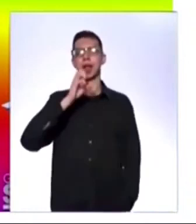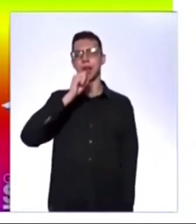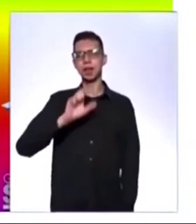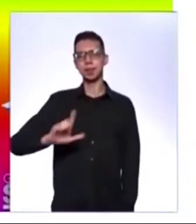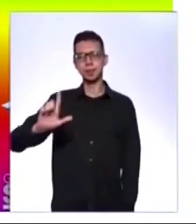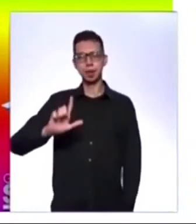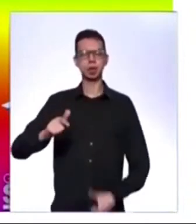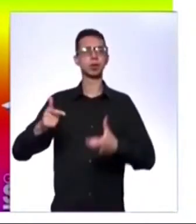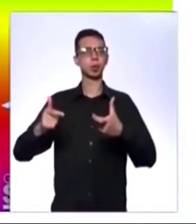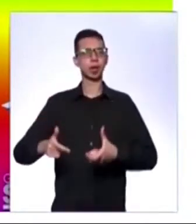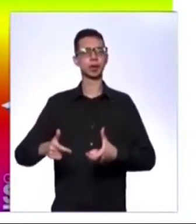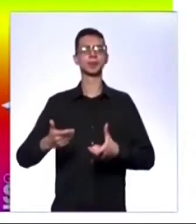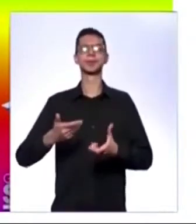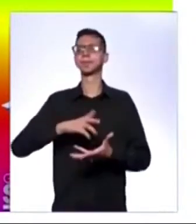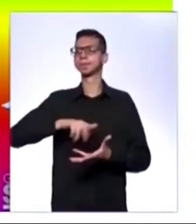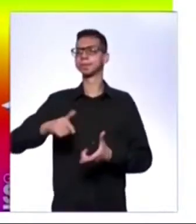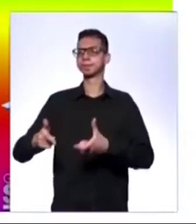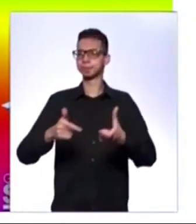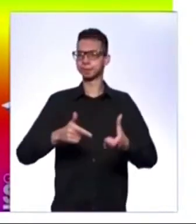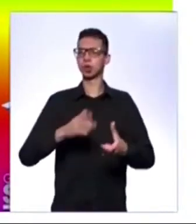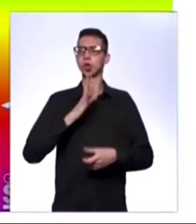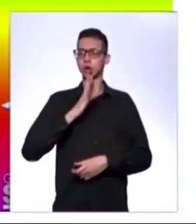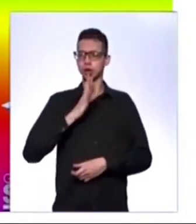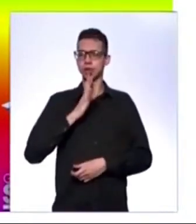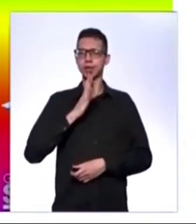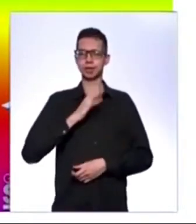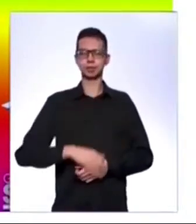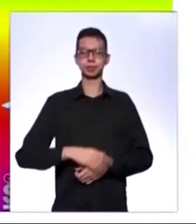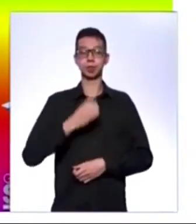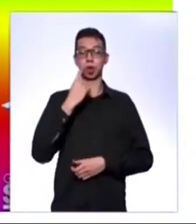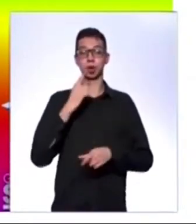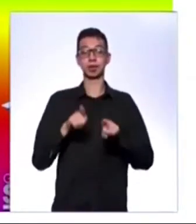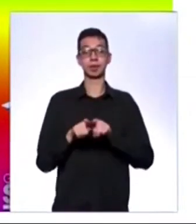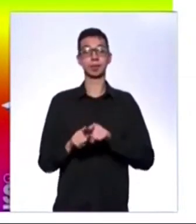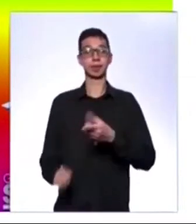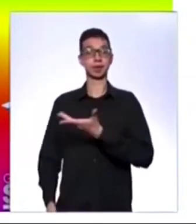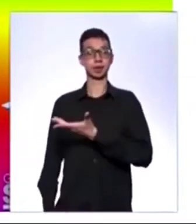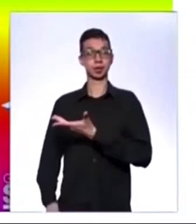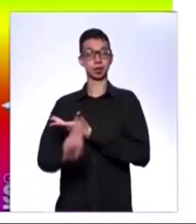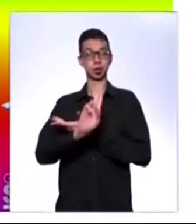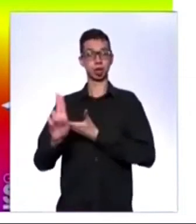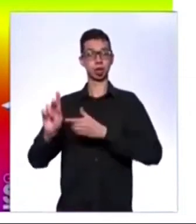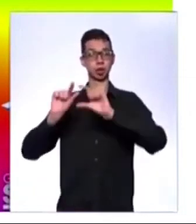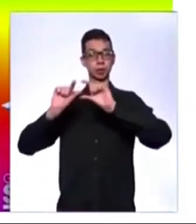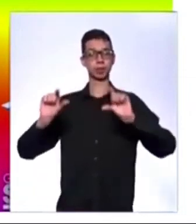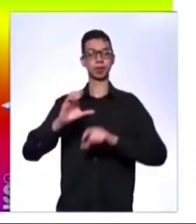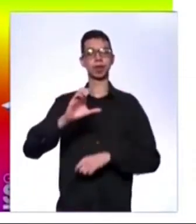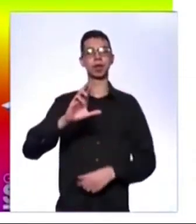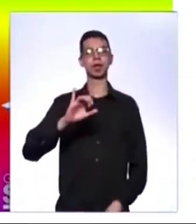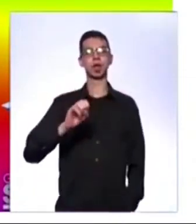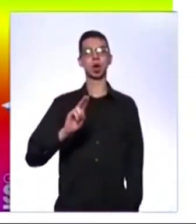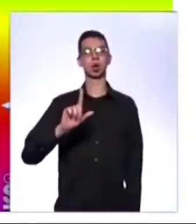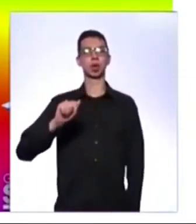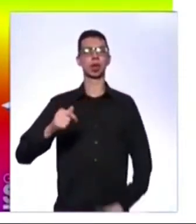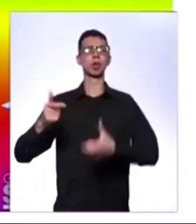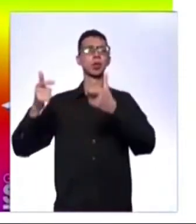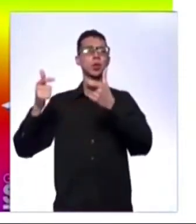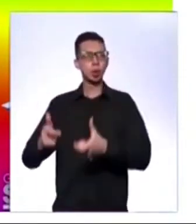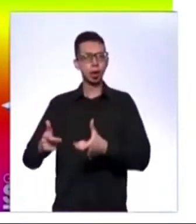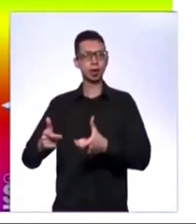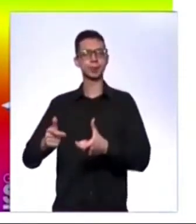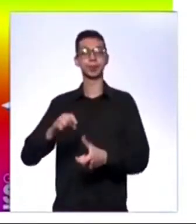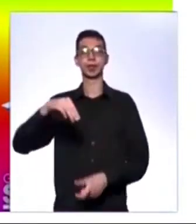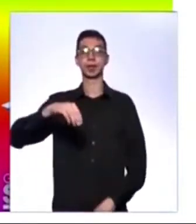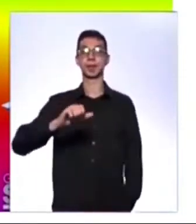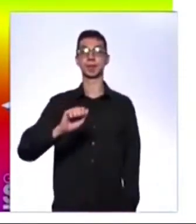Corderópolis, Iracemápolis, olha lá. Nós vamos ter o tambor de crioula, lá no Maranhão. Bom, hoje nós vamos passar uma série de nomes para você só conhecer,